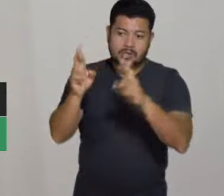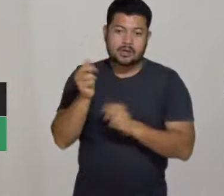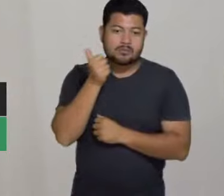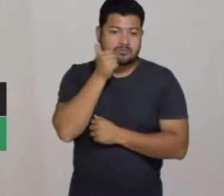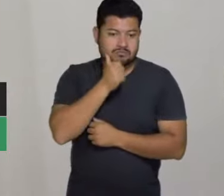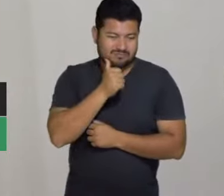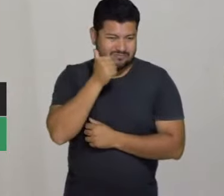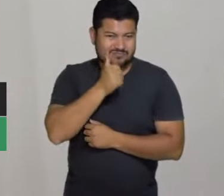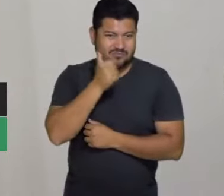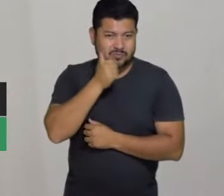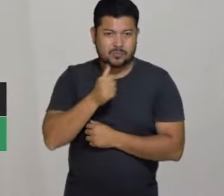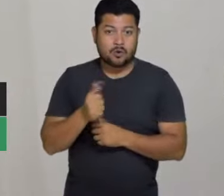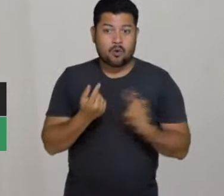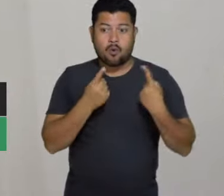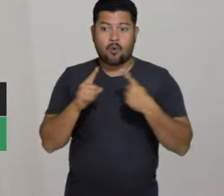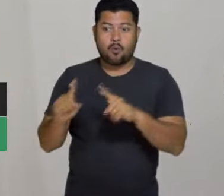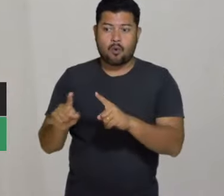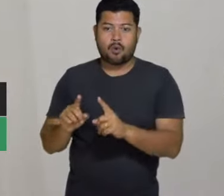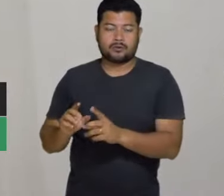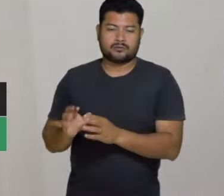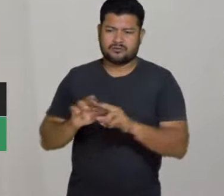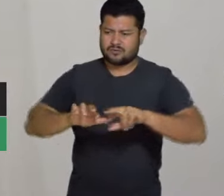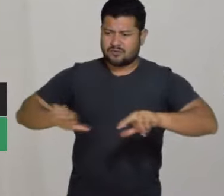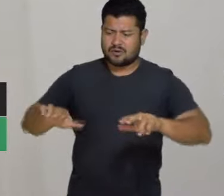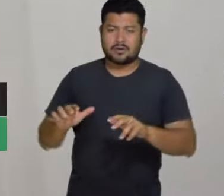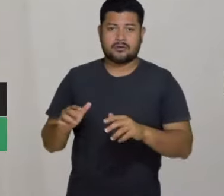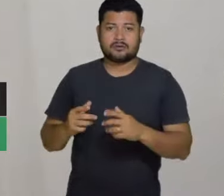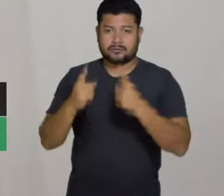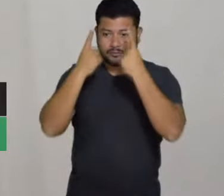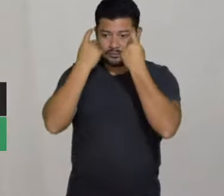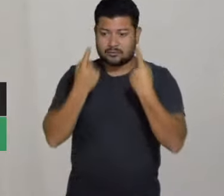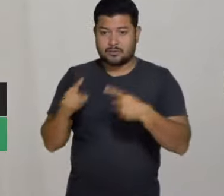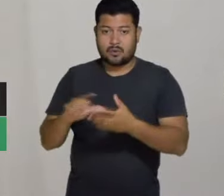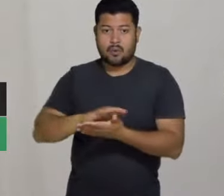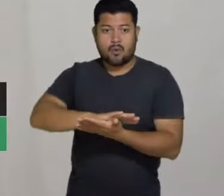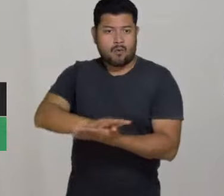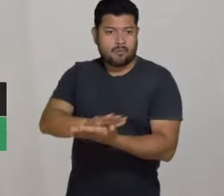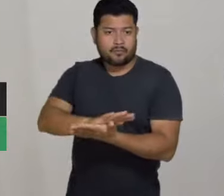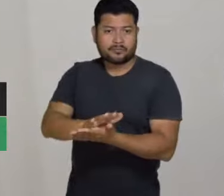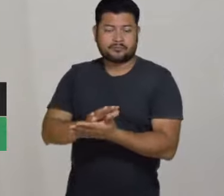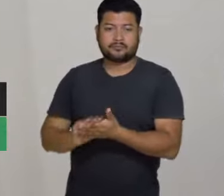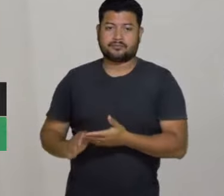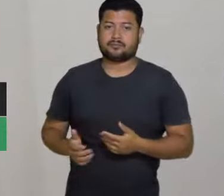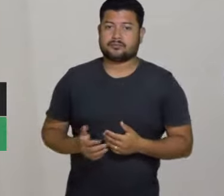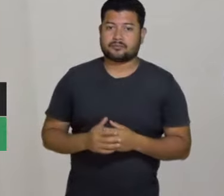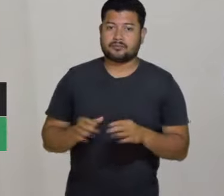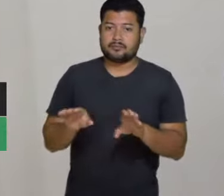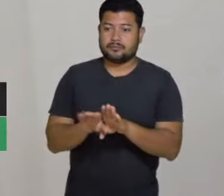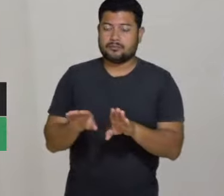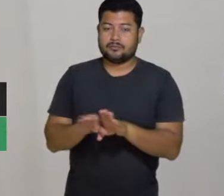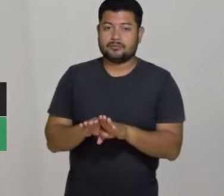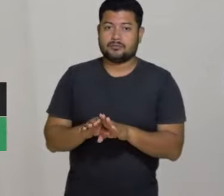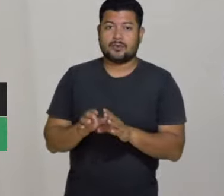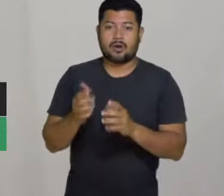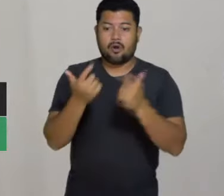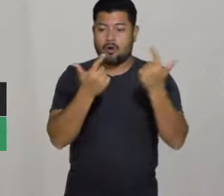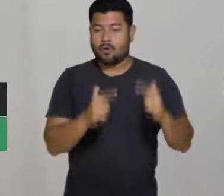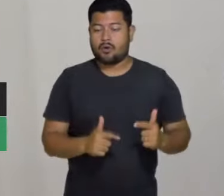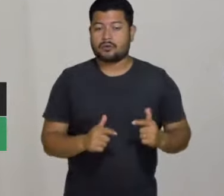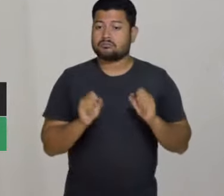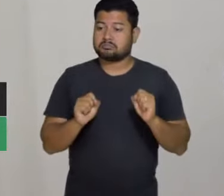assédio e todas as formas de preconceito, contra o machismo, a violência e todas as outras formas de